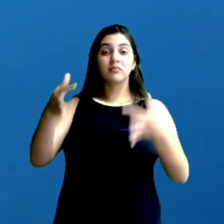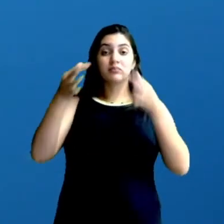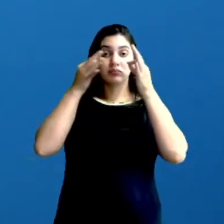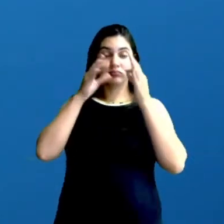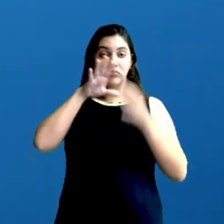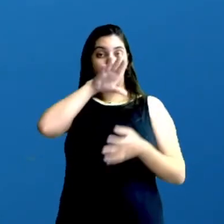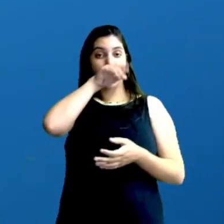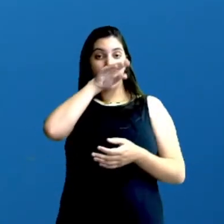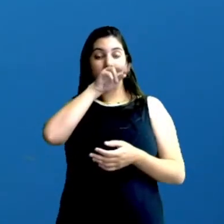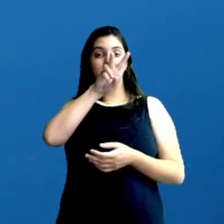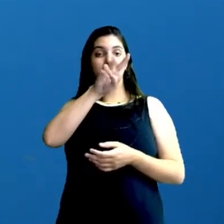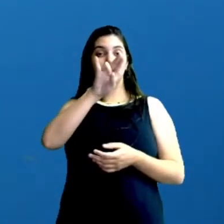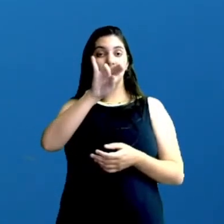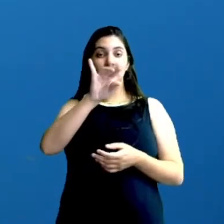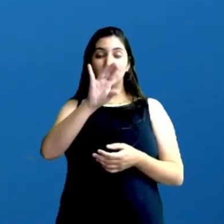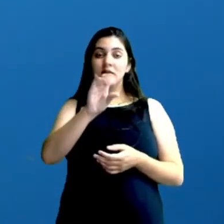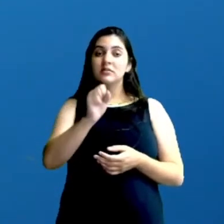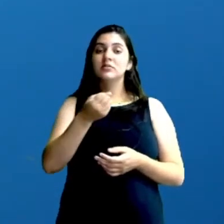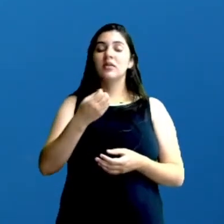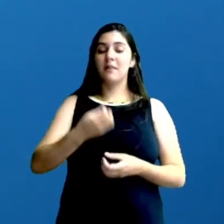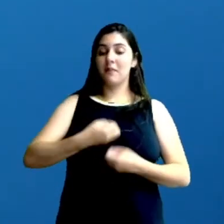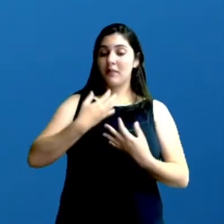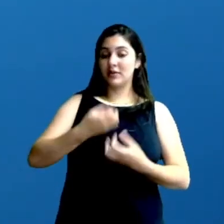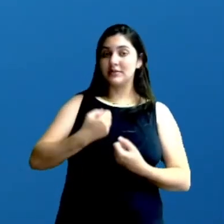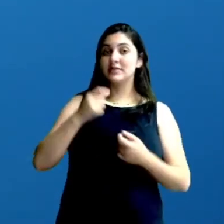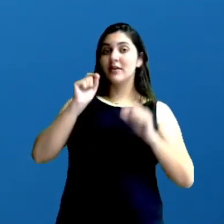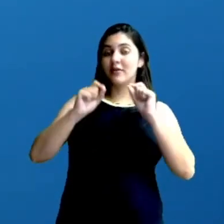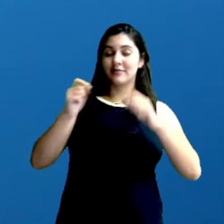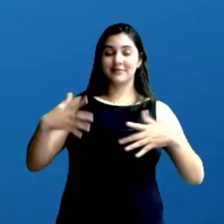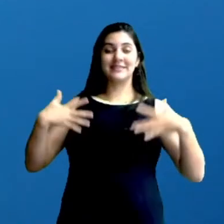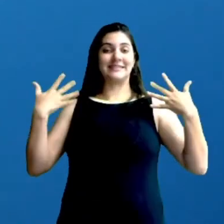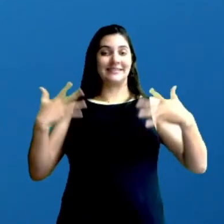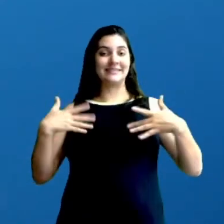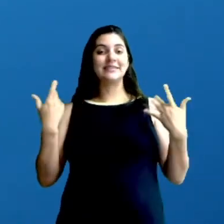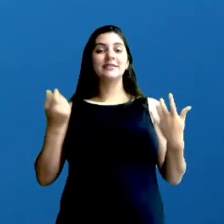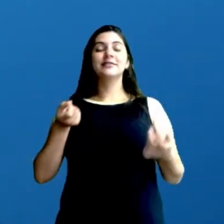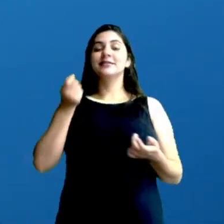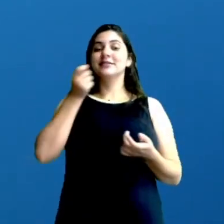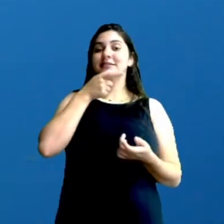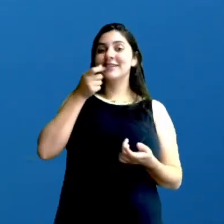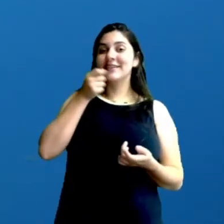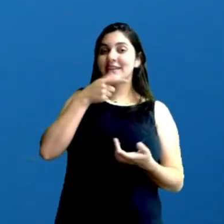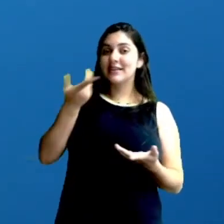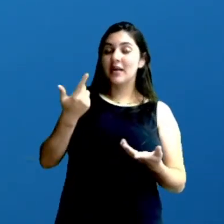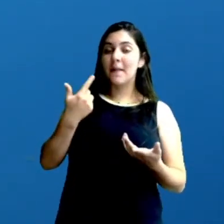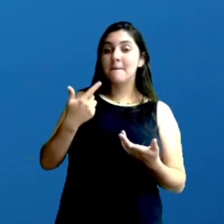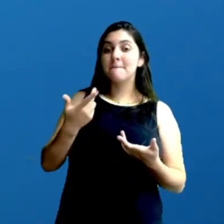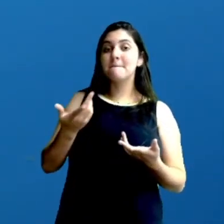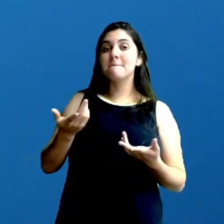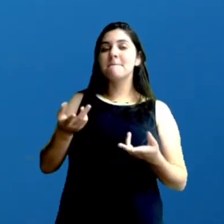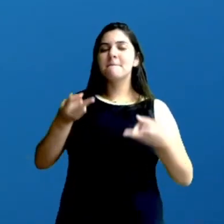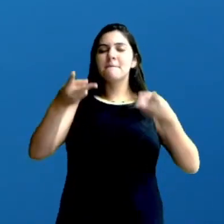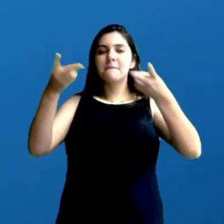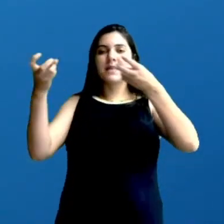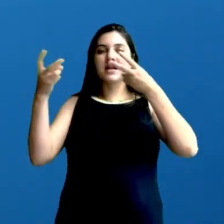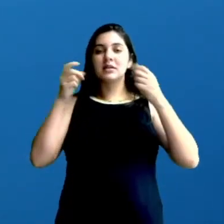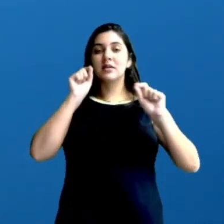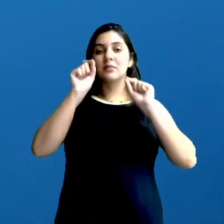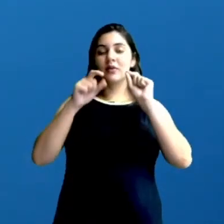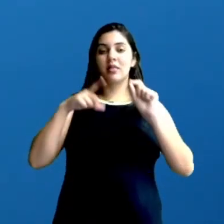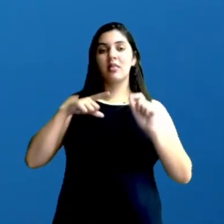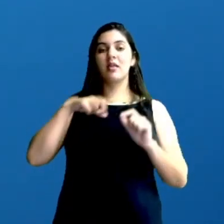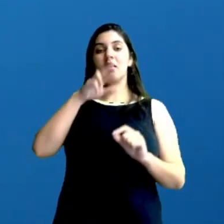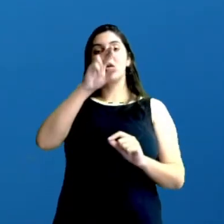Então essa poesia uma poesia para animar é uma coisa engraçada e vocês percebem que ela é cheia de